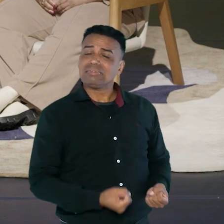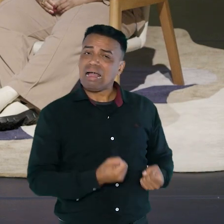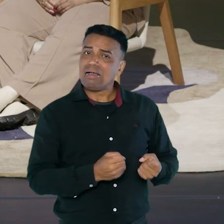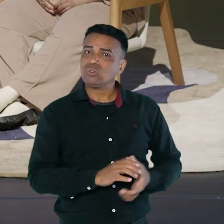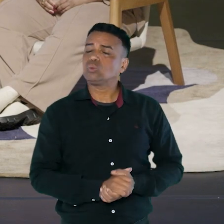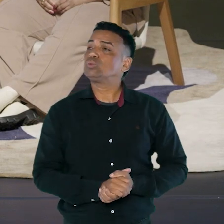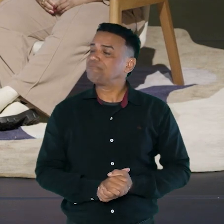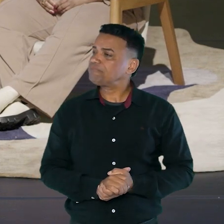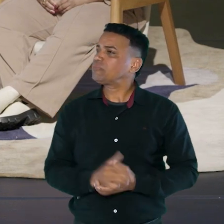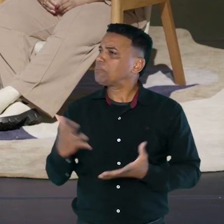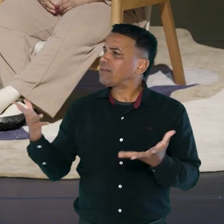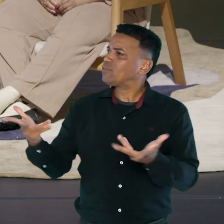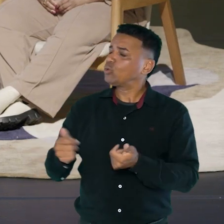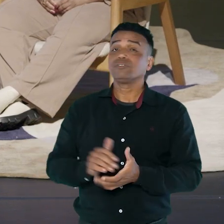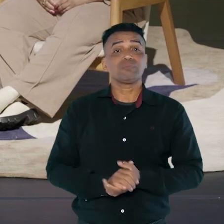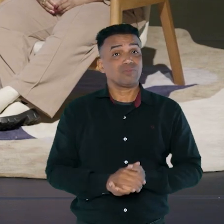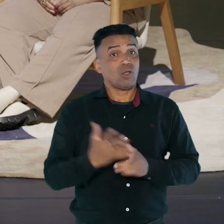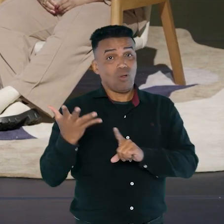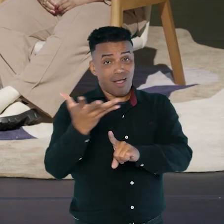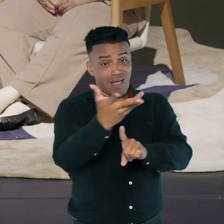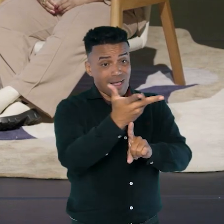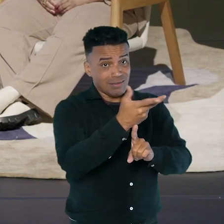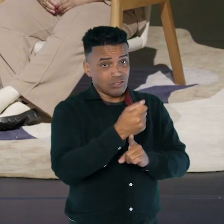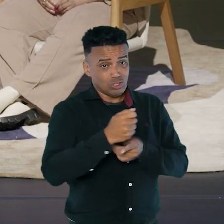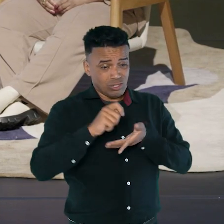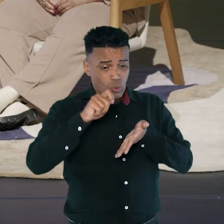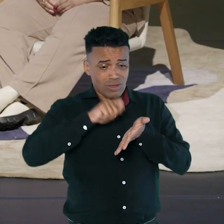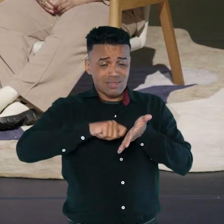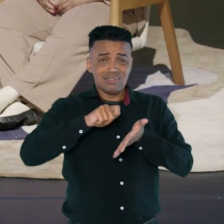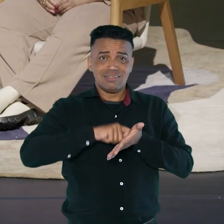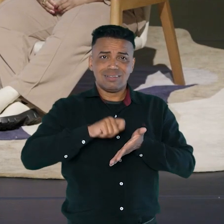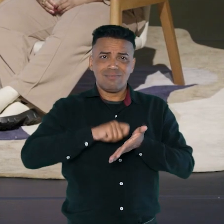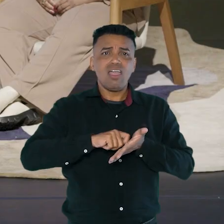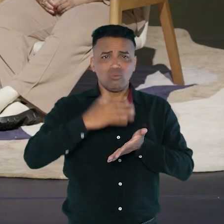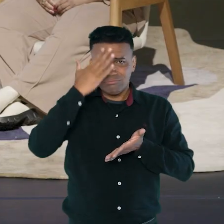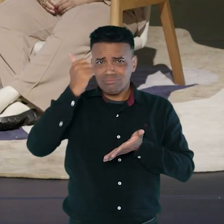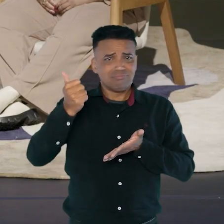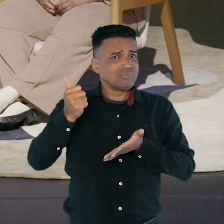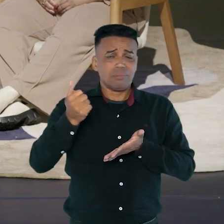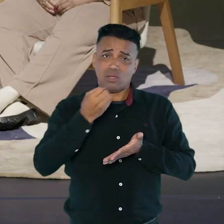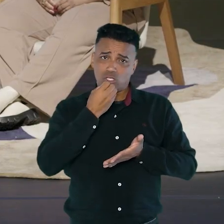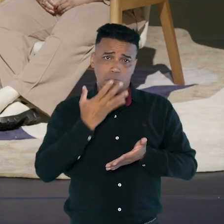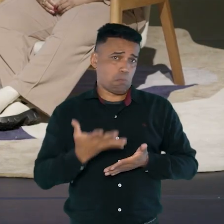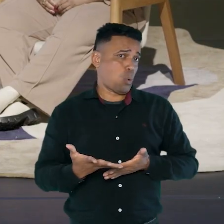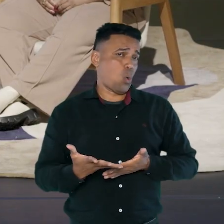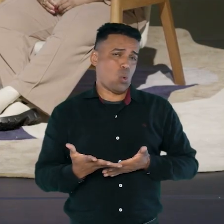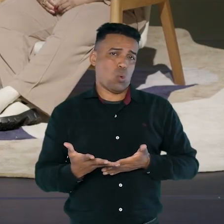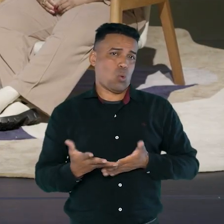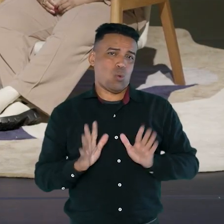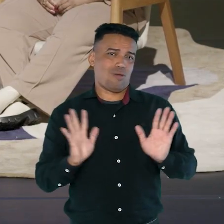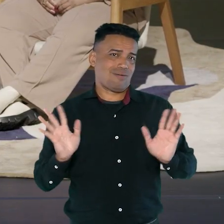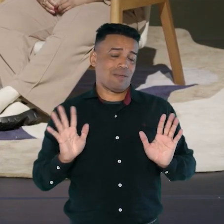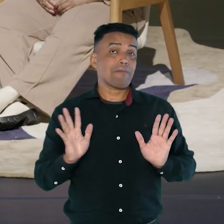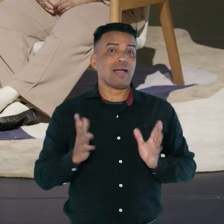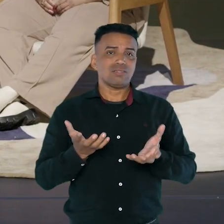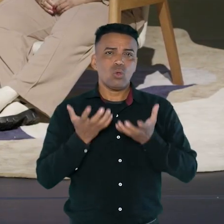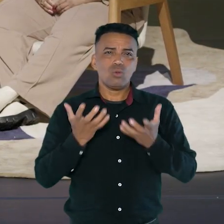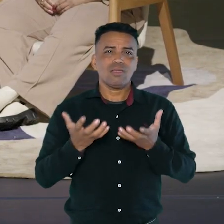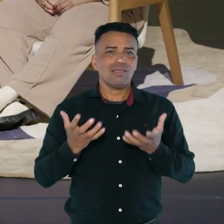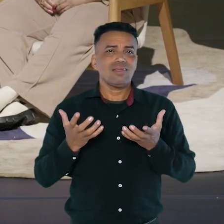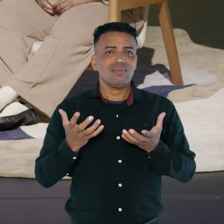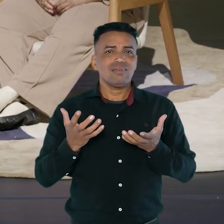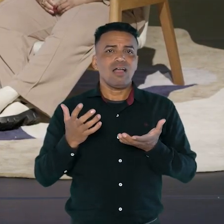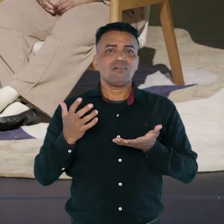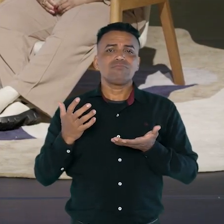Então, maravilhoso. Então a arte, escrever, eu sabia que eu não ia ser bom, mas eu queria